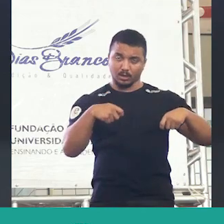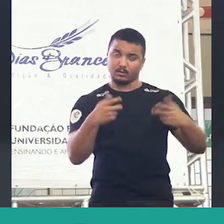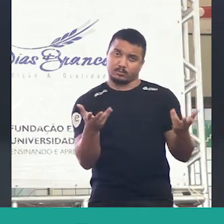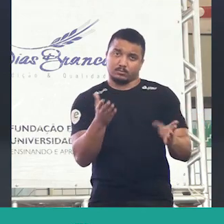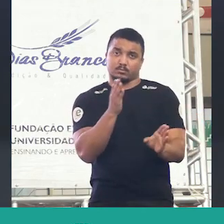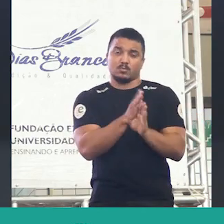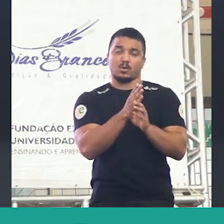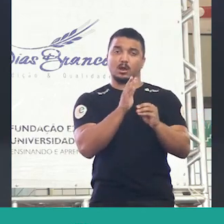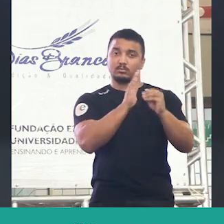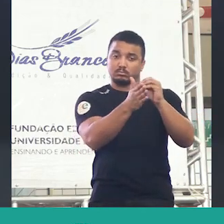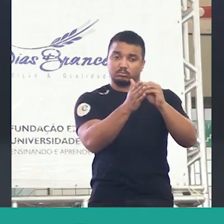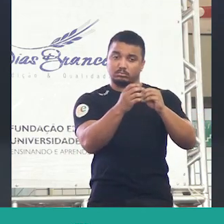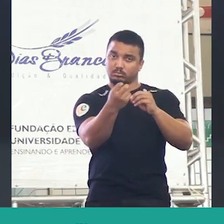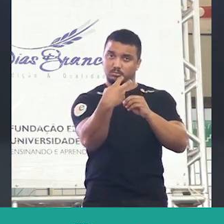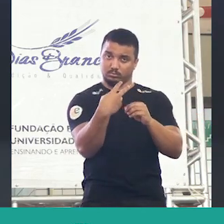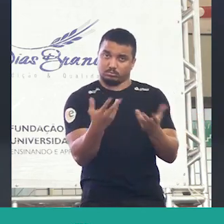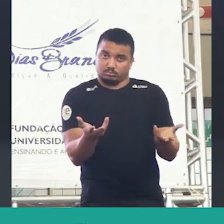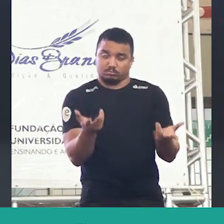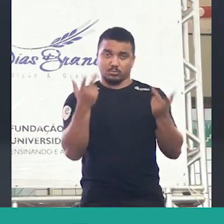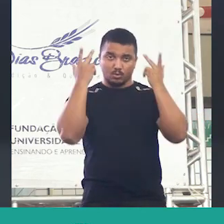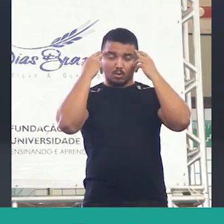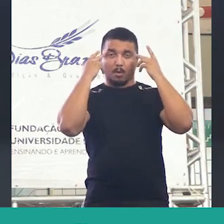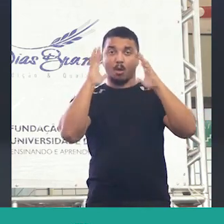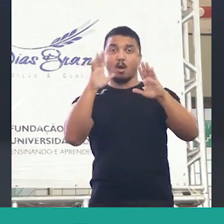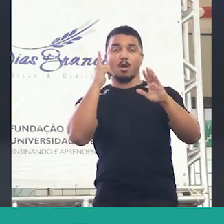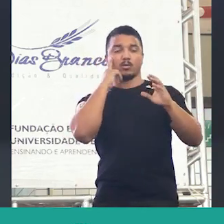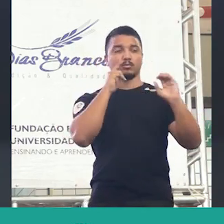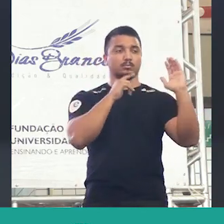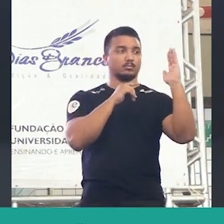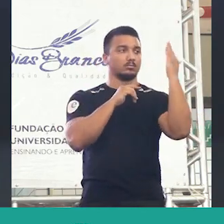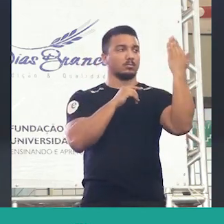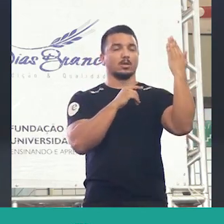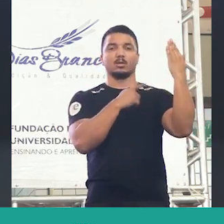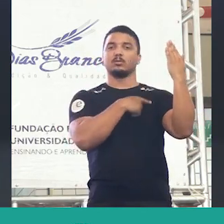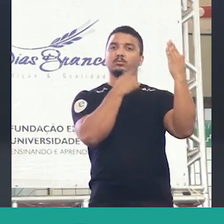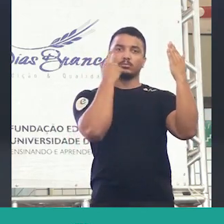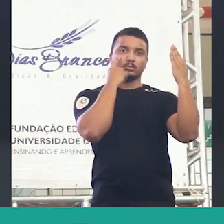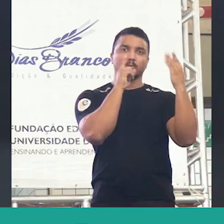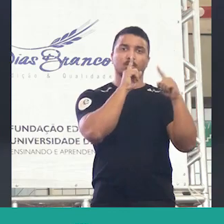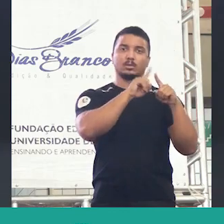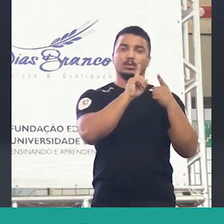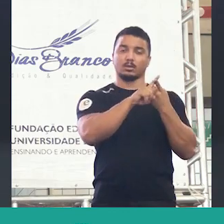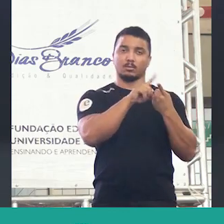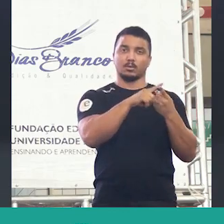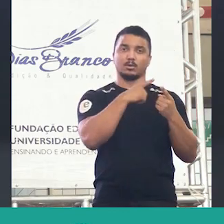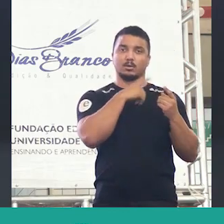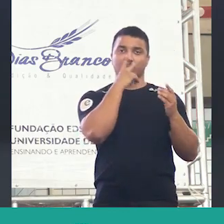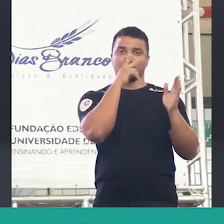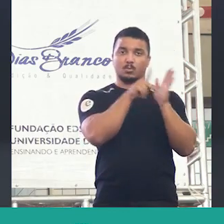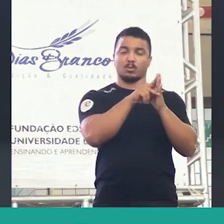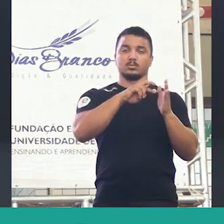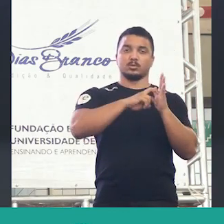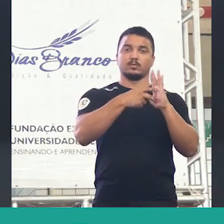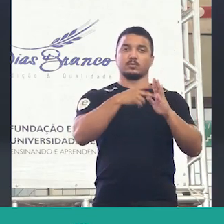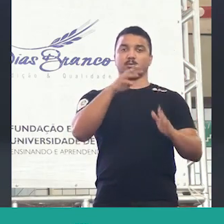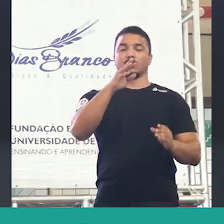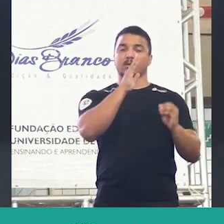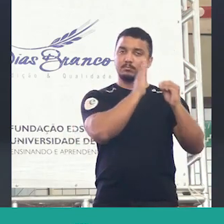transparente. Tranquilo. Ok? Olhou para o espelho, viu a sua imagem,